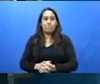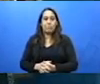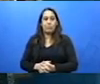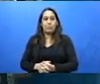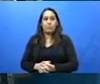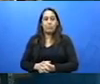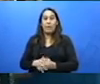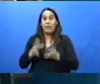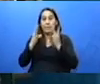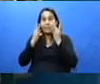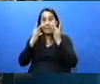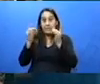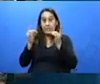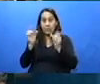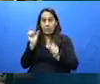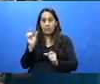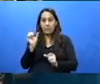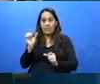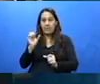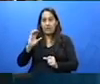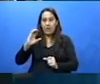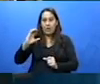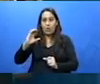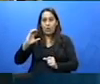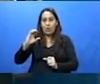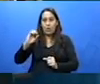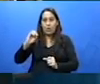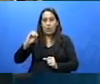palavra costurava, o S,